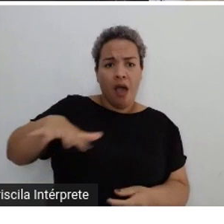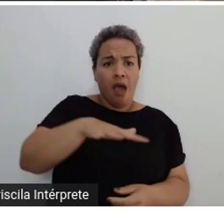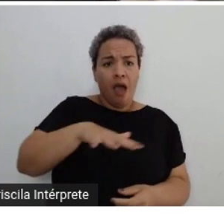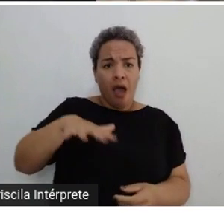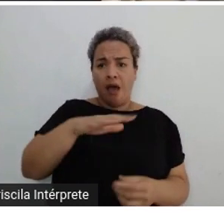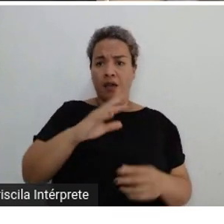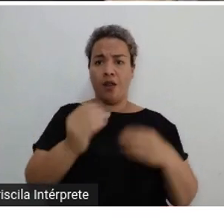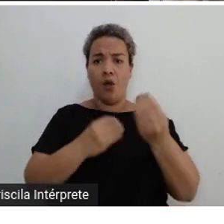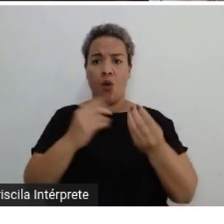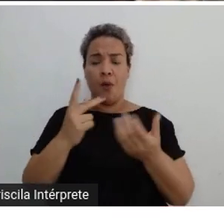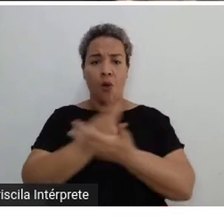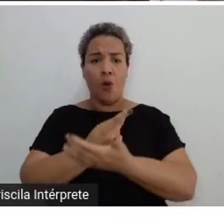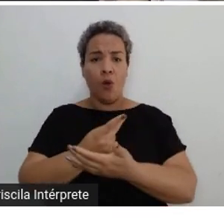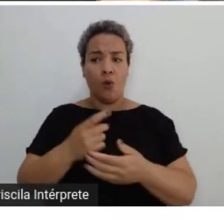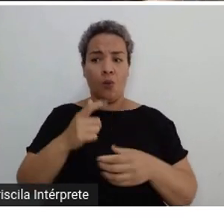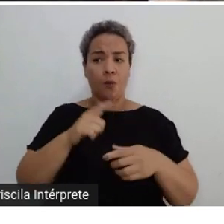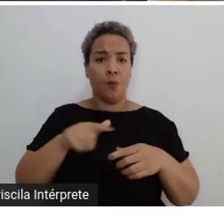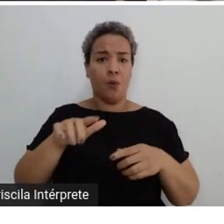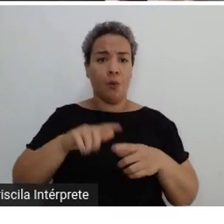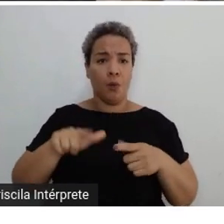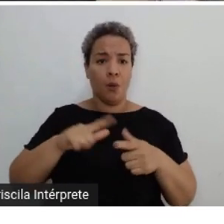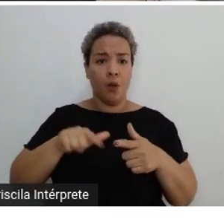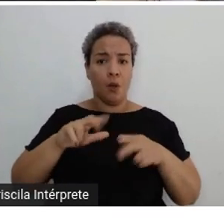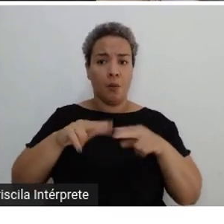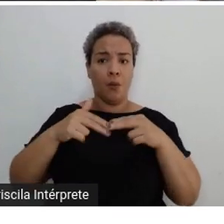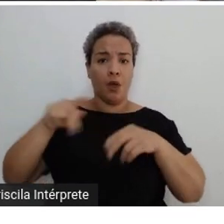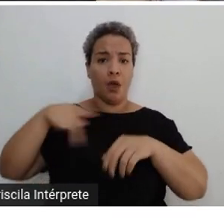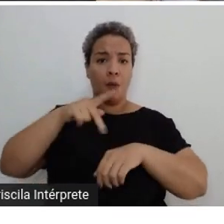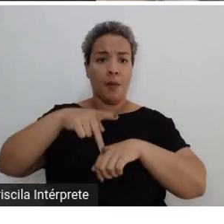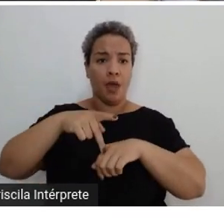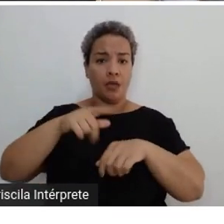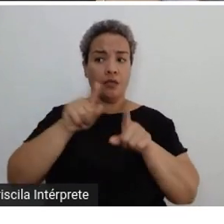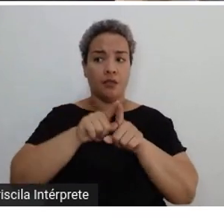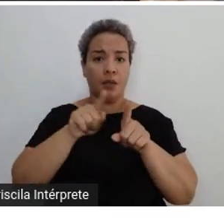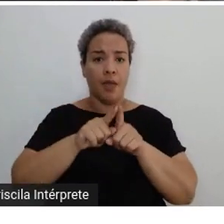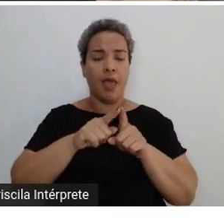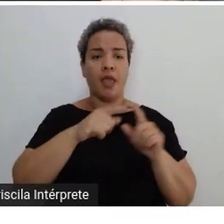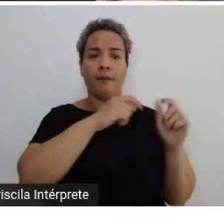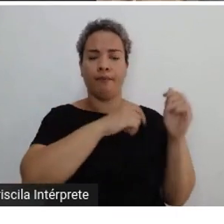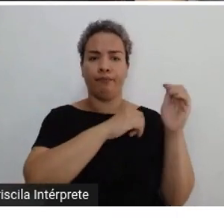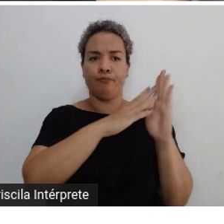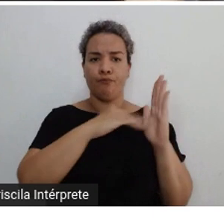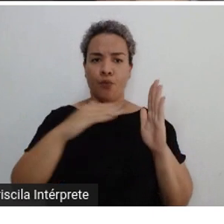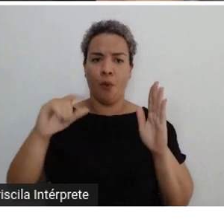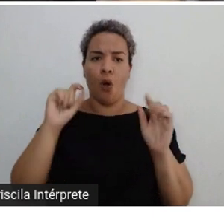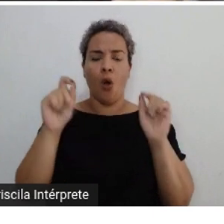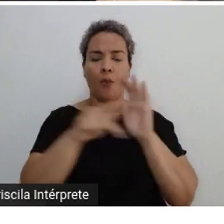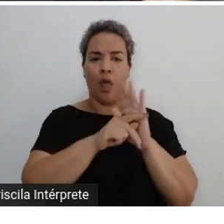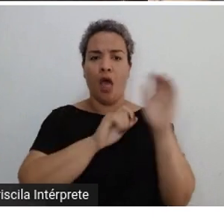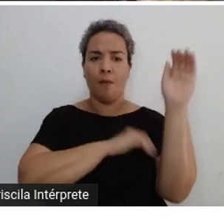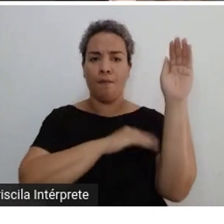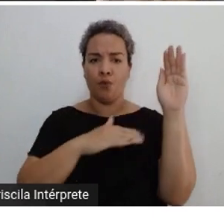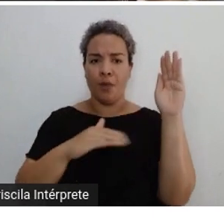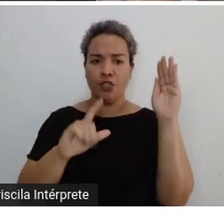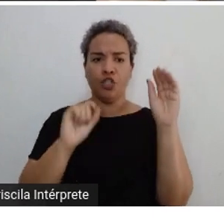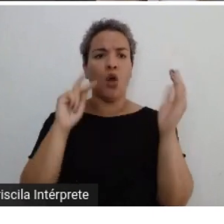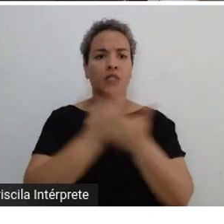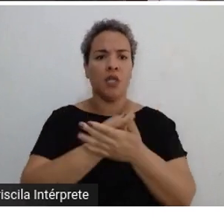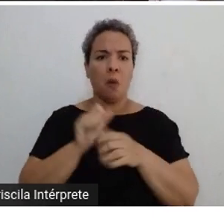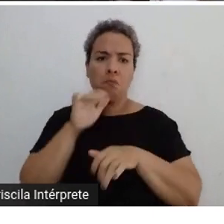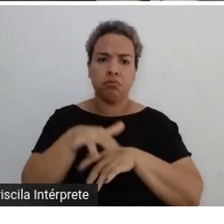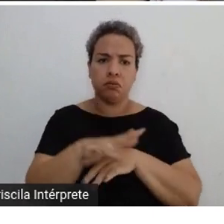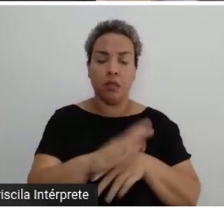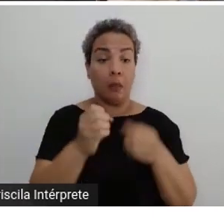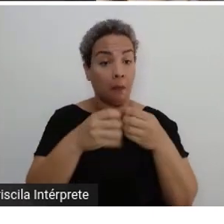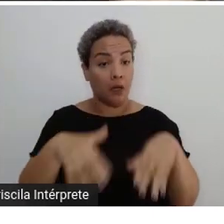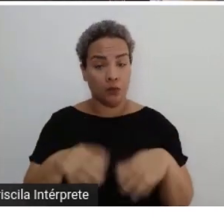o entendimento, ou no próprio país, as pessoas comentando sobre Brumadinho. Nesse momento não teve, a gente não teve esse